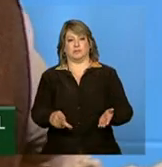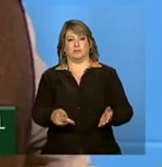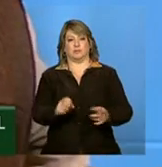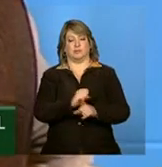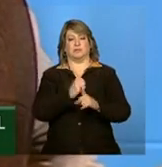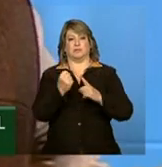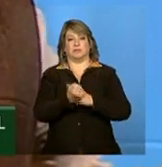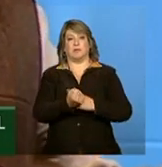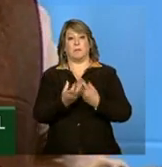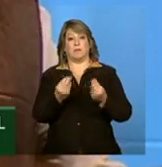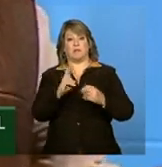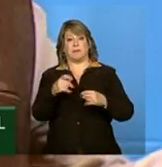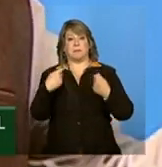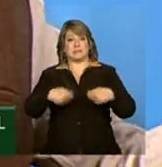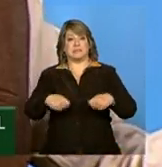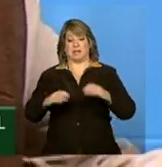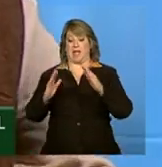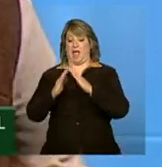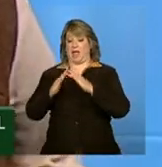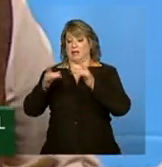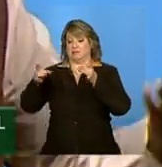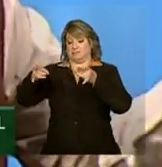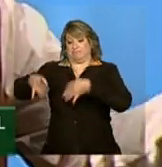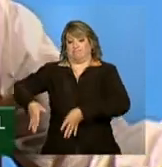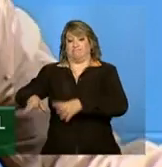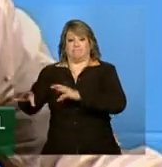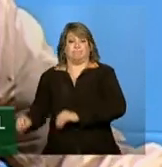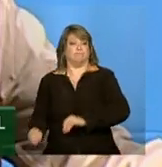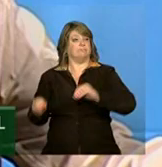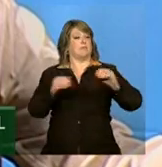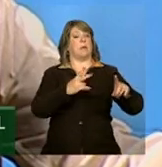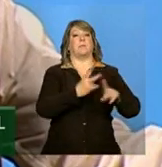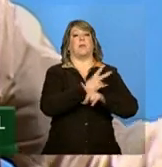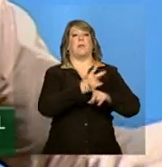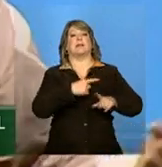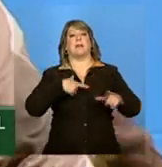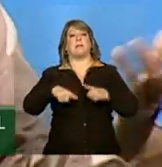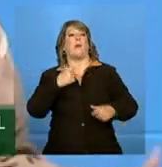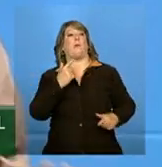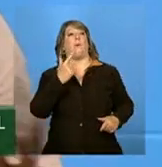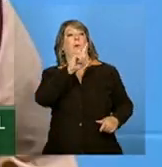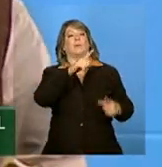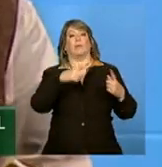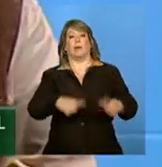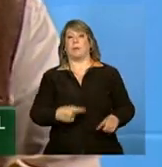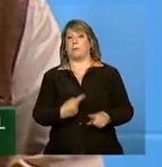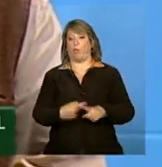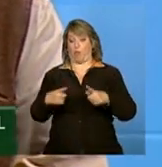que se deslocar de sua terra natal para buscar trabalho em outro local, porque